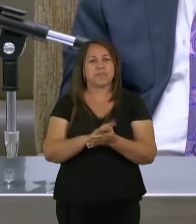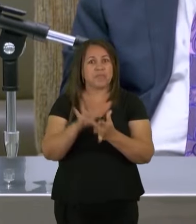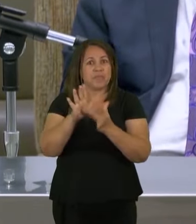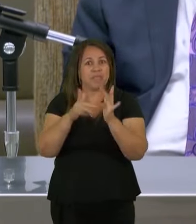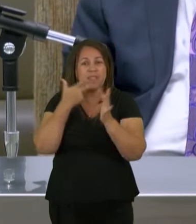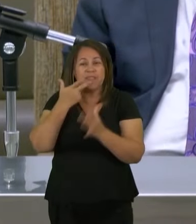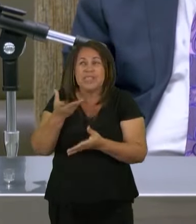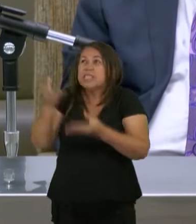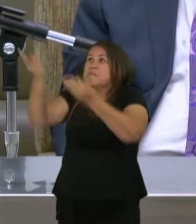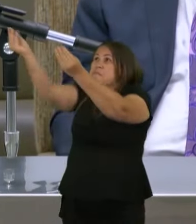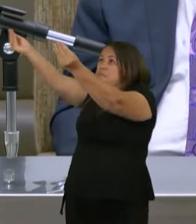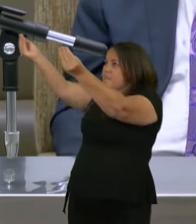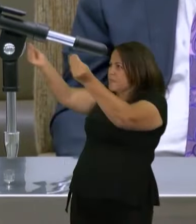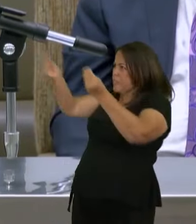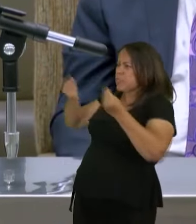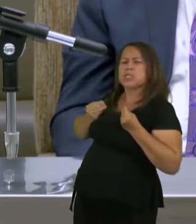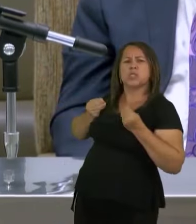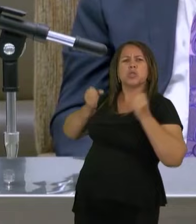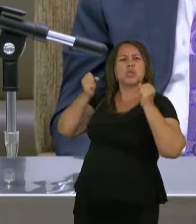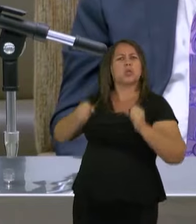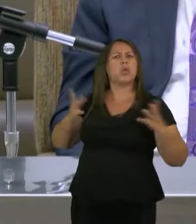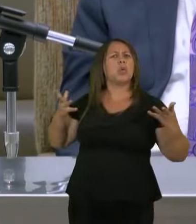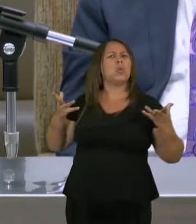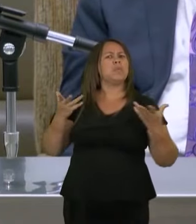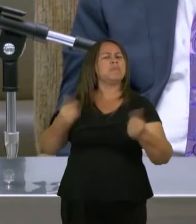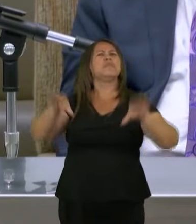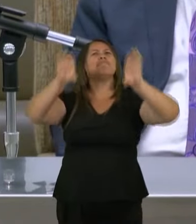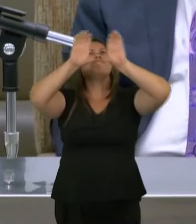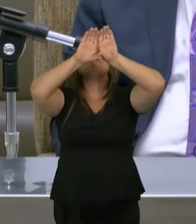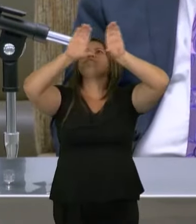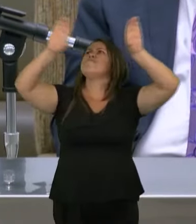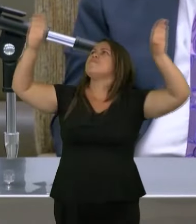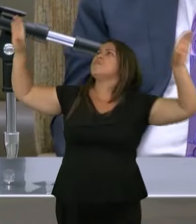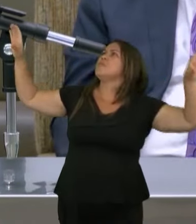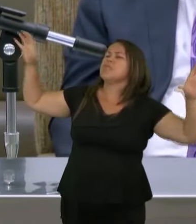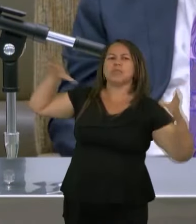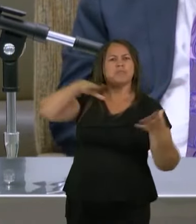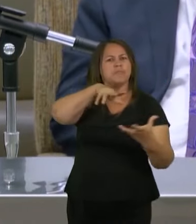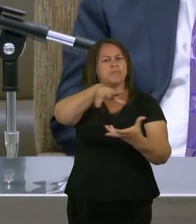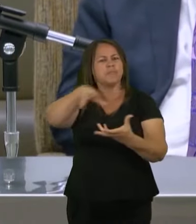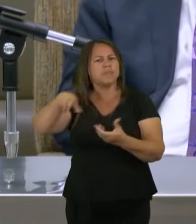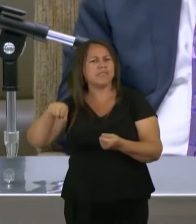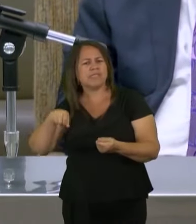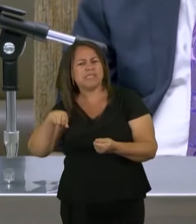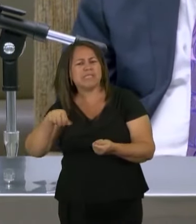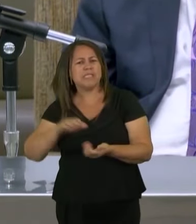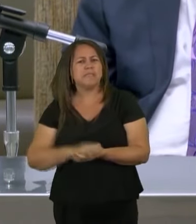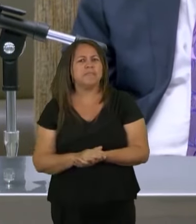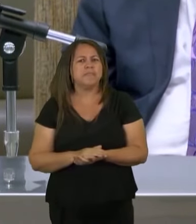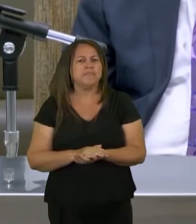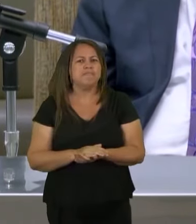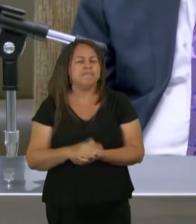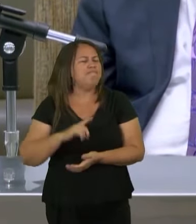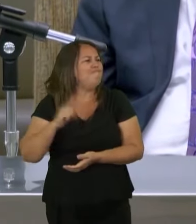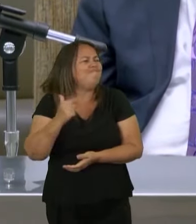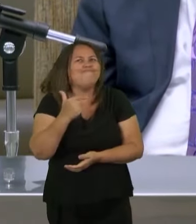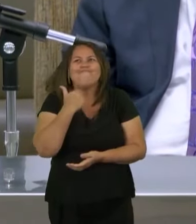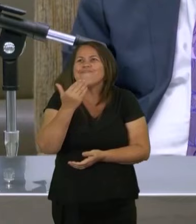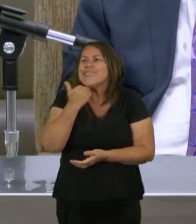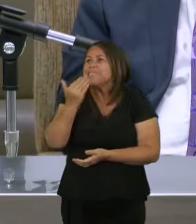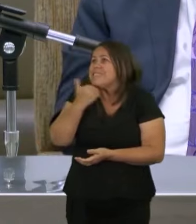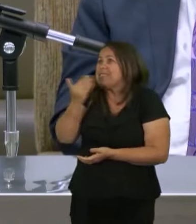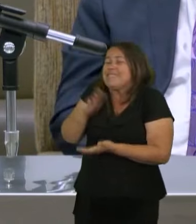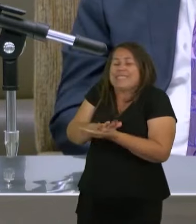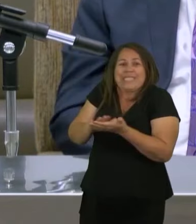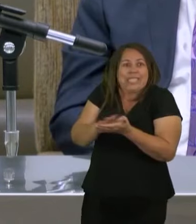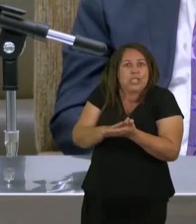dado todo o poder no céu e na terra. Não há nada que fuja